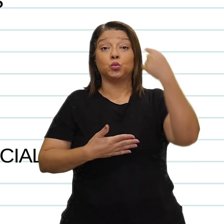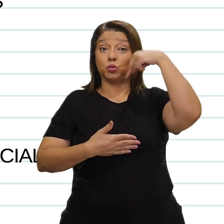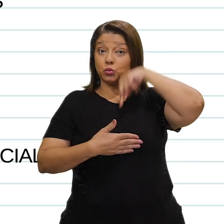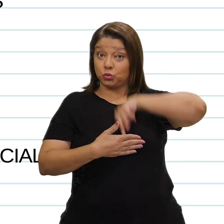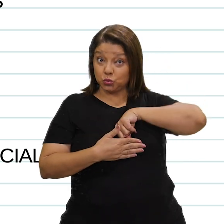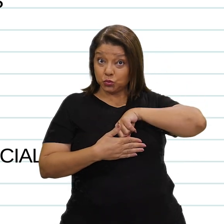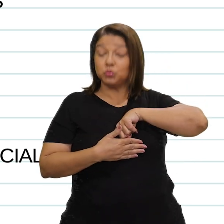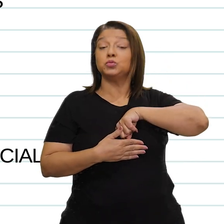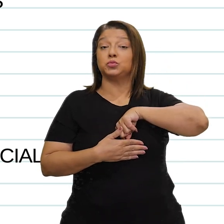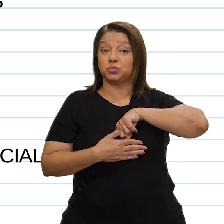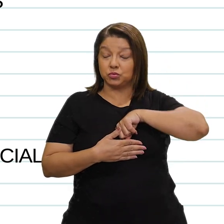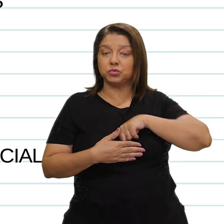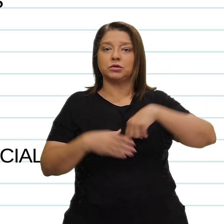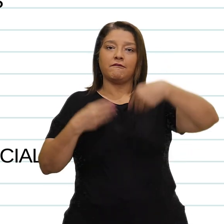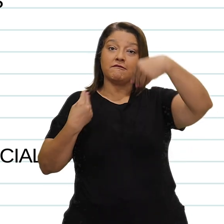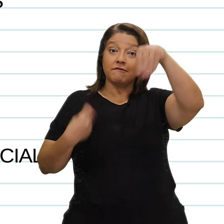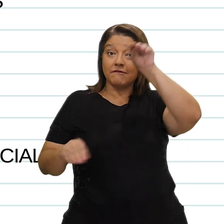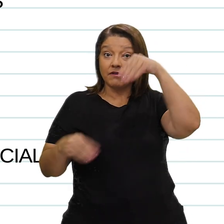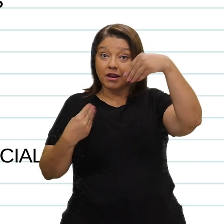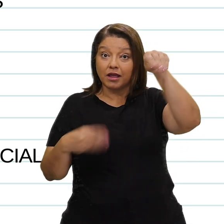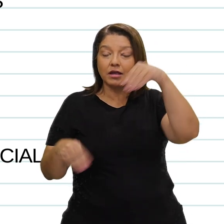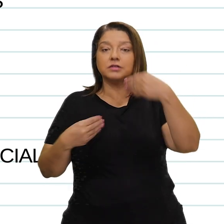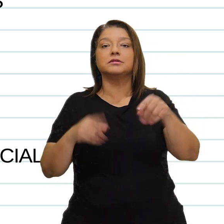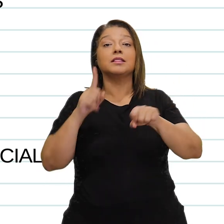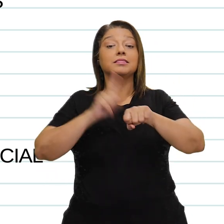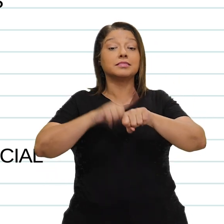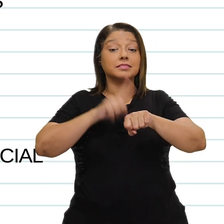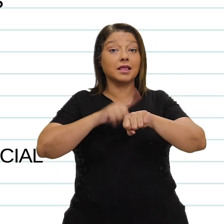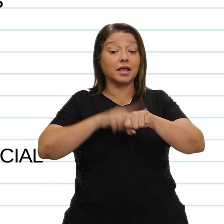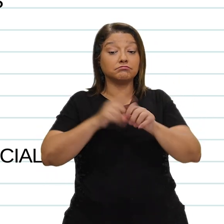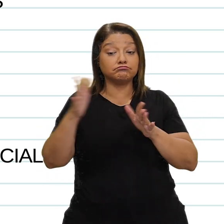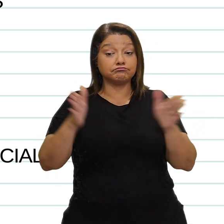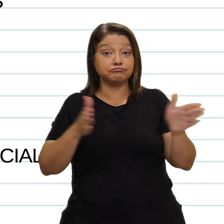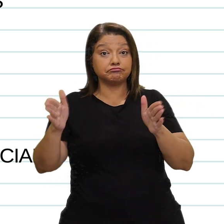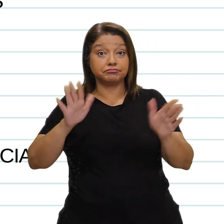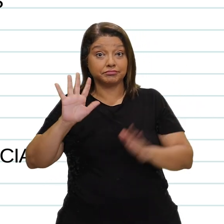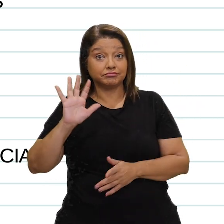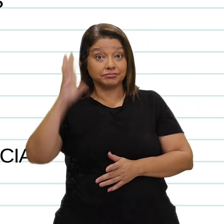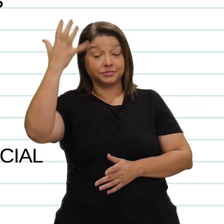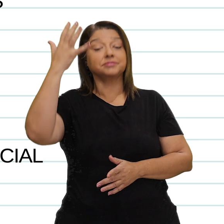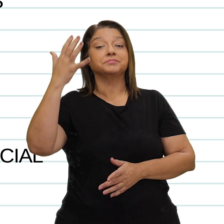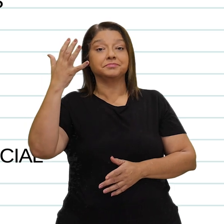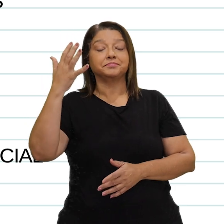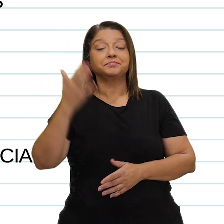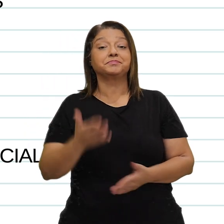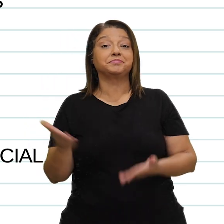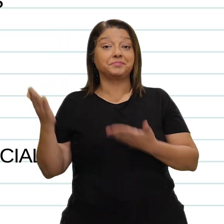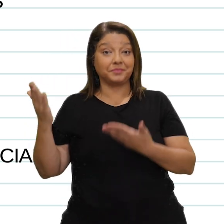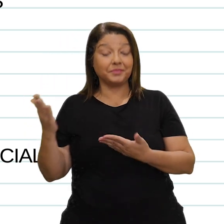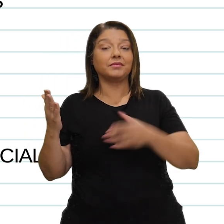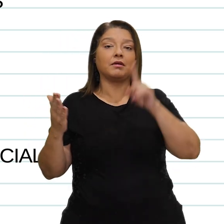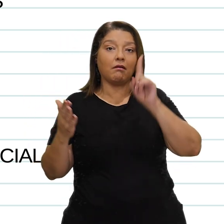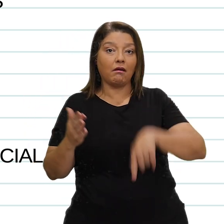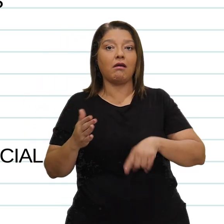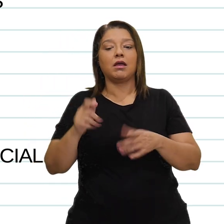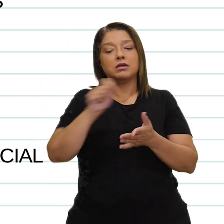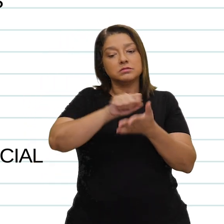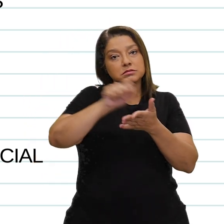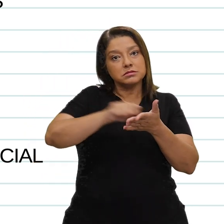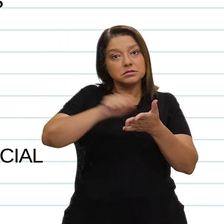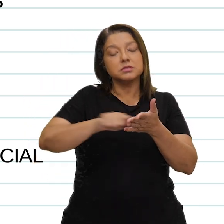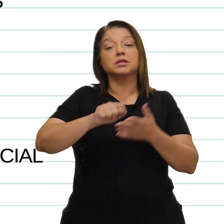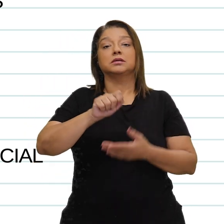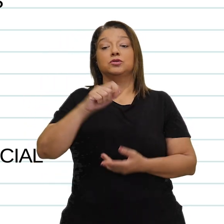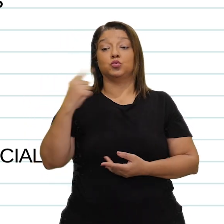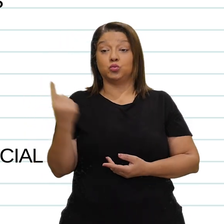subjetividade, flexibilidade, atemporalidade, texto geralmente individual e